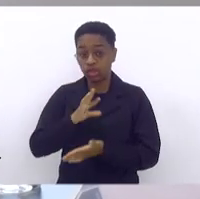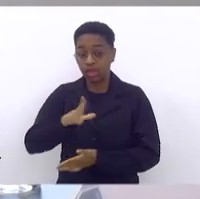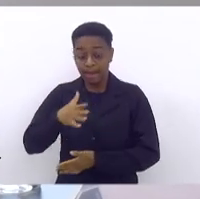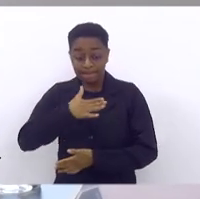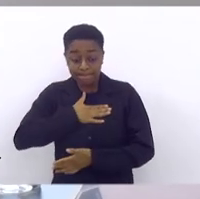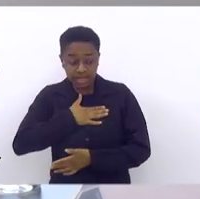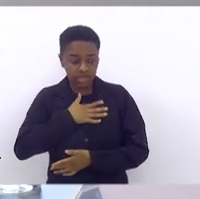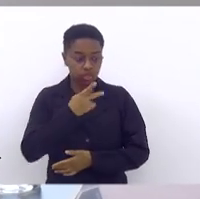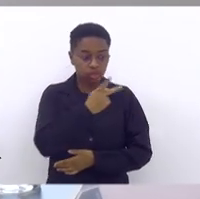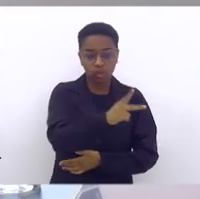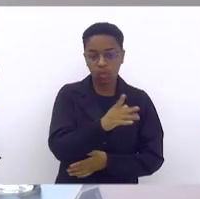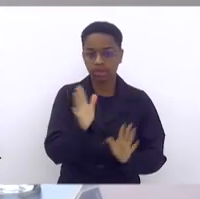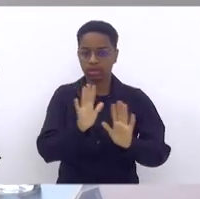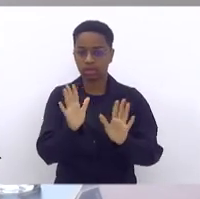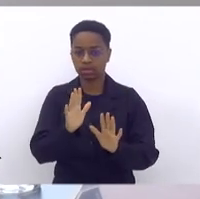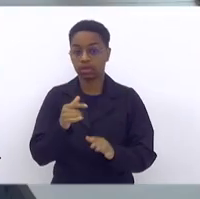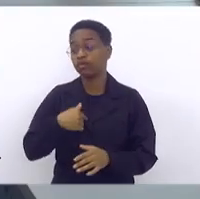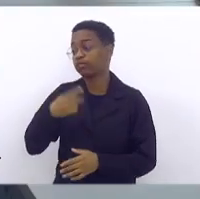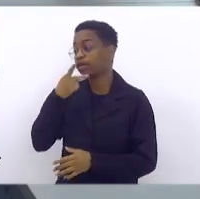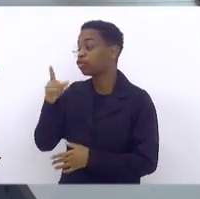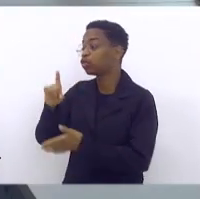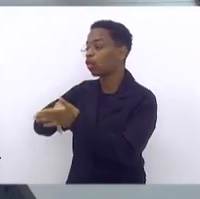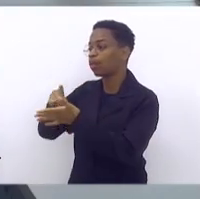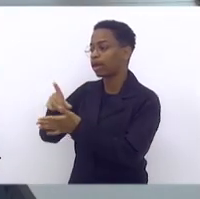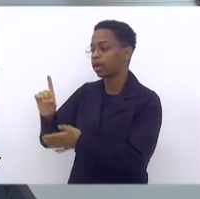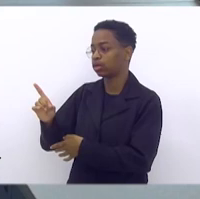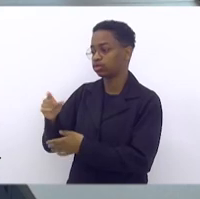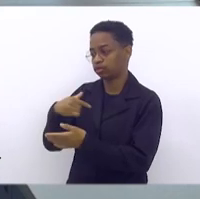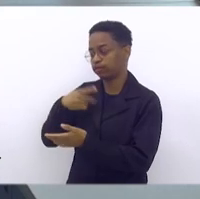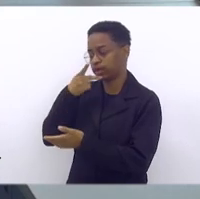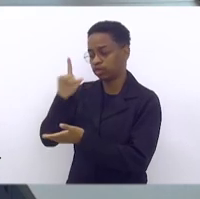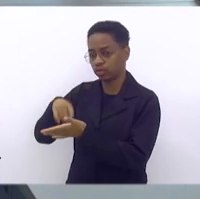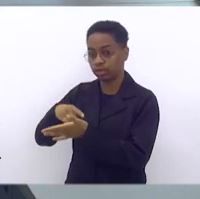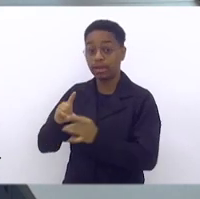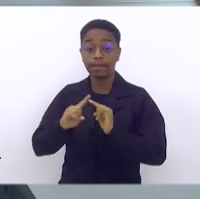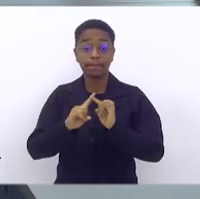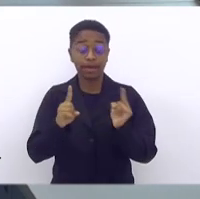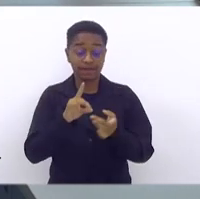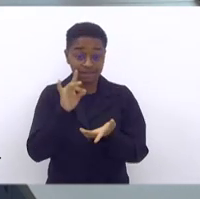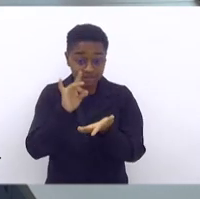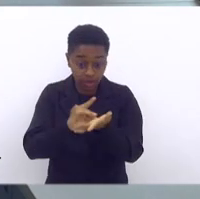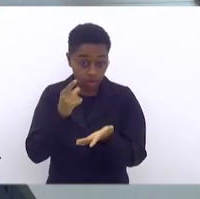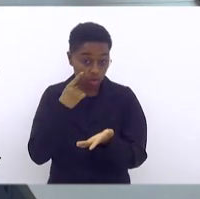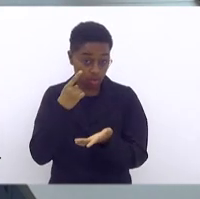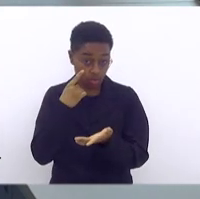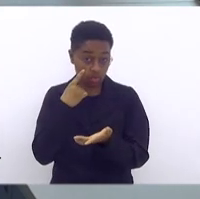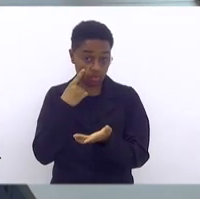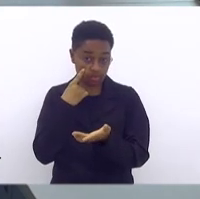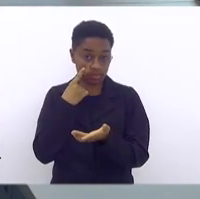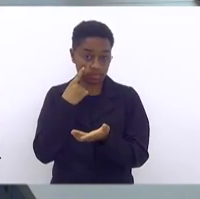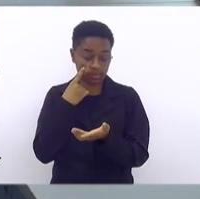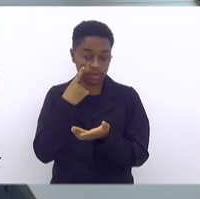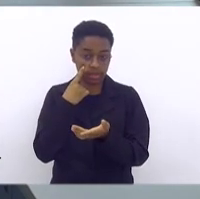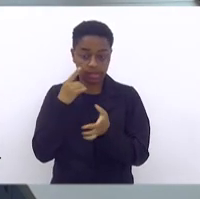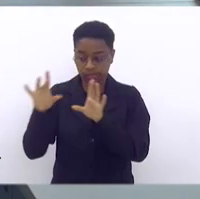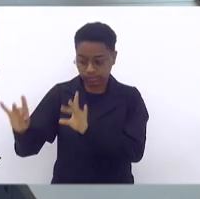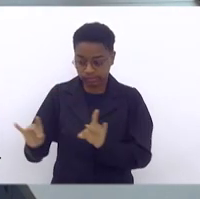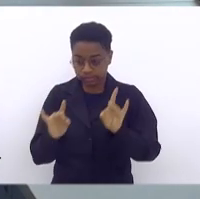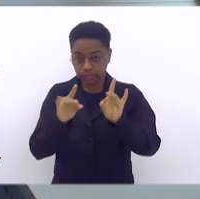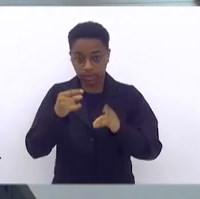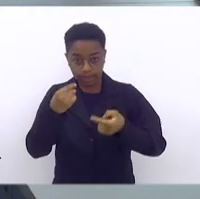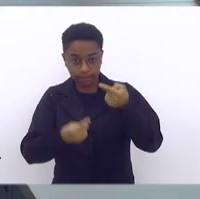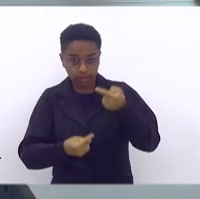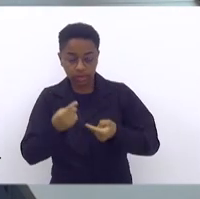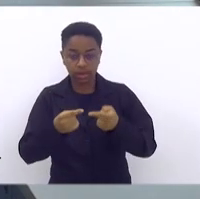minha não, também. Não, eu falei verdade de documentos. A minha também. Então, verdade, veja que foi trazido para a política a partir de